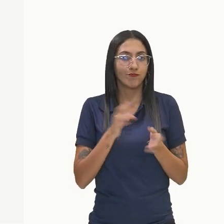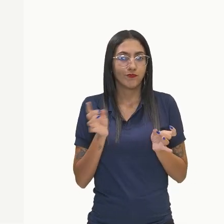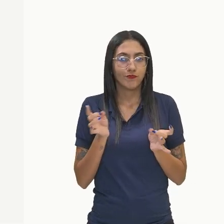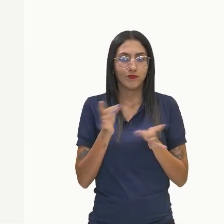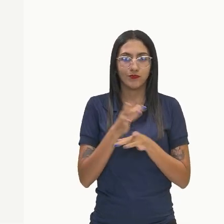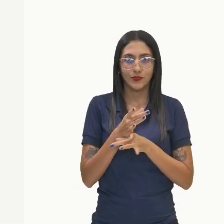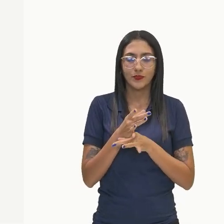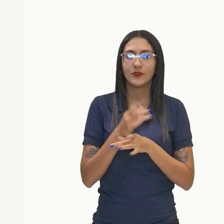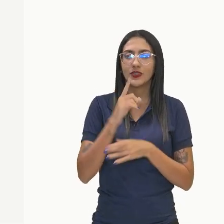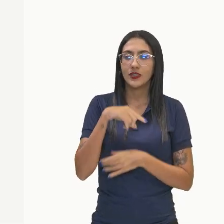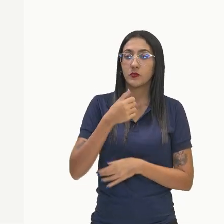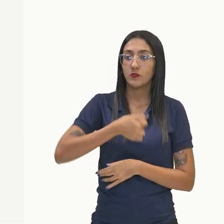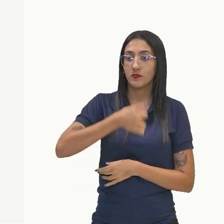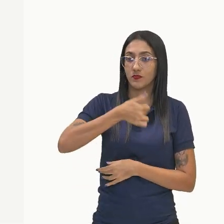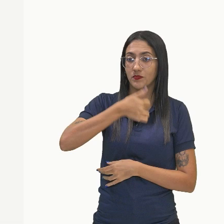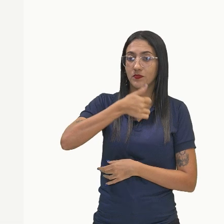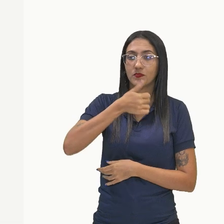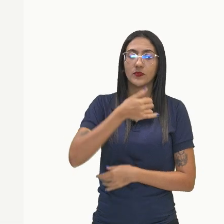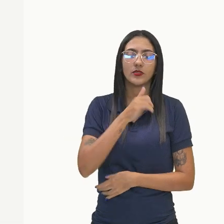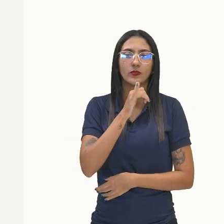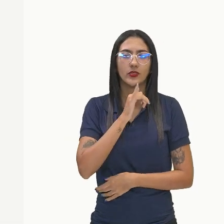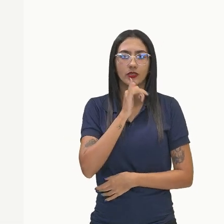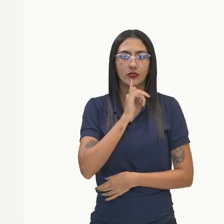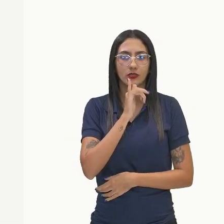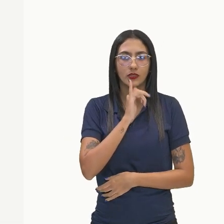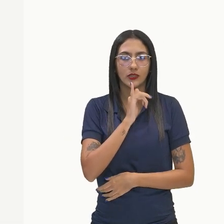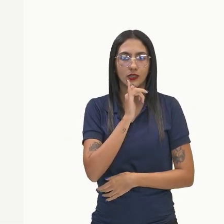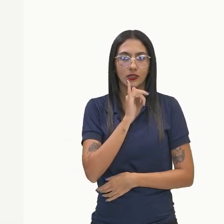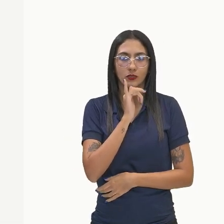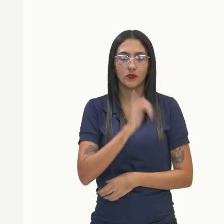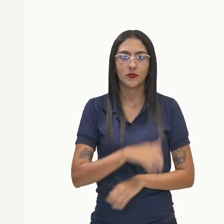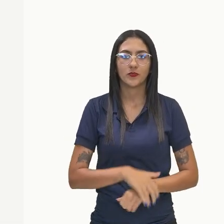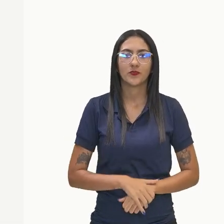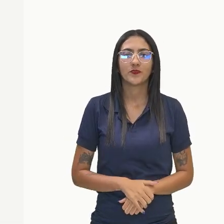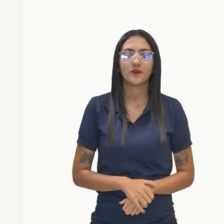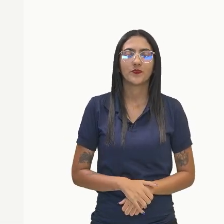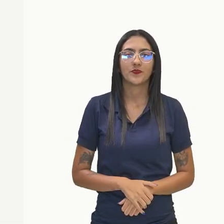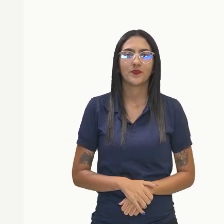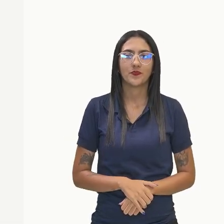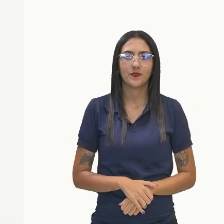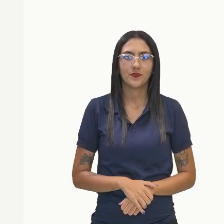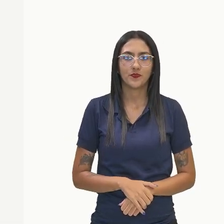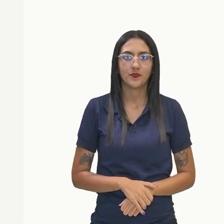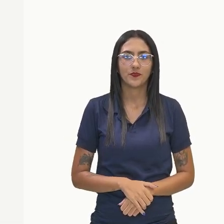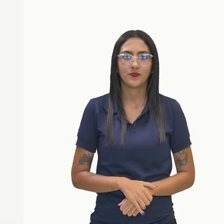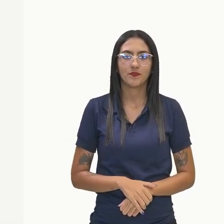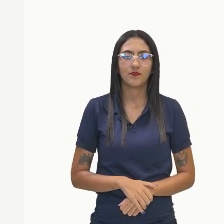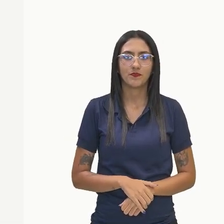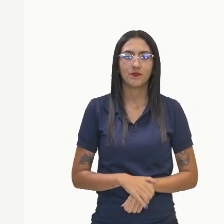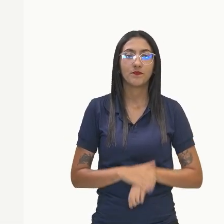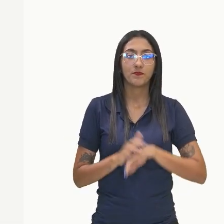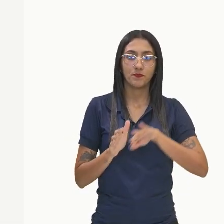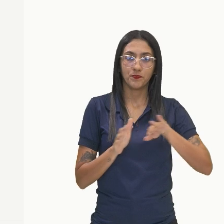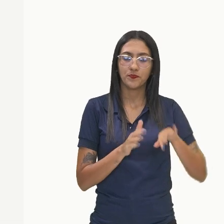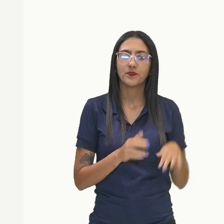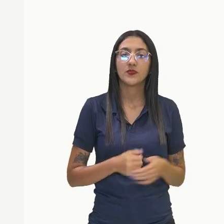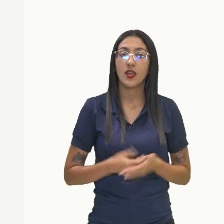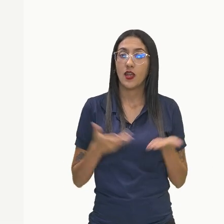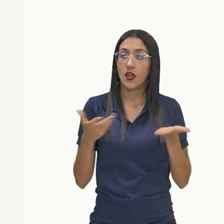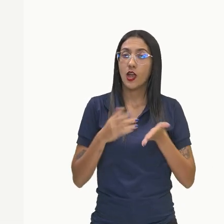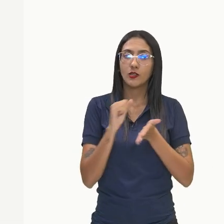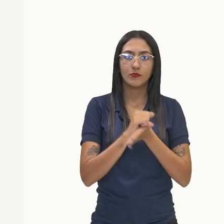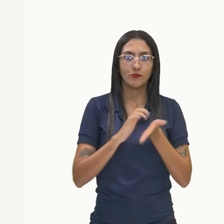né? Aqui na cartela 22 volts. Temos agora também o exemplo